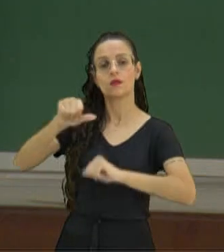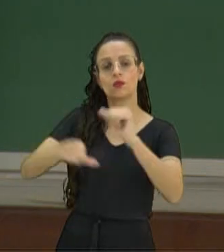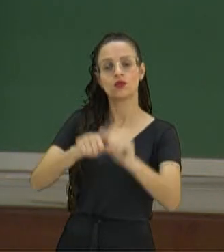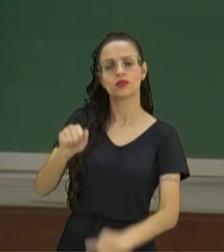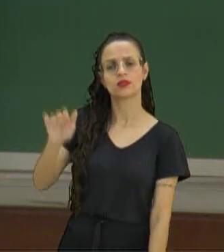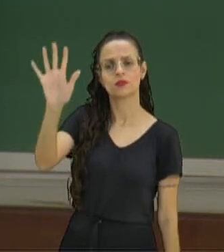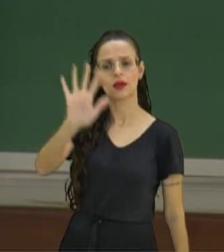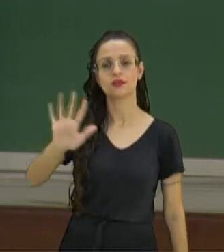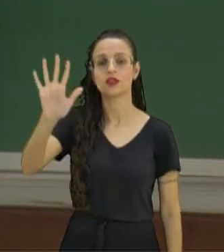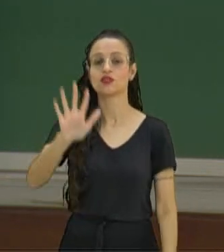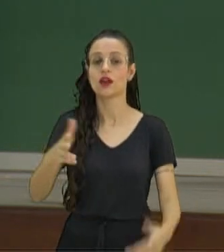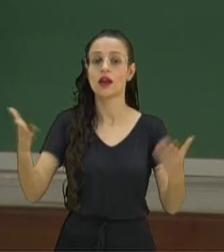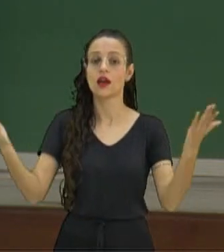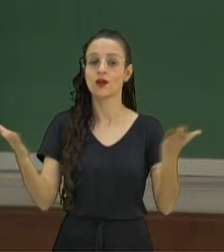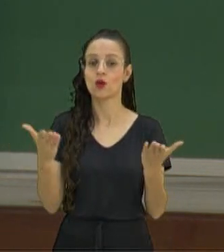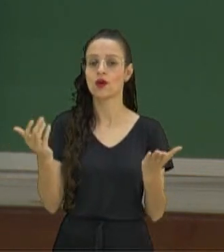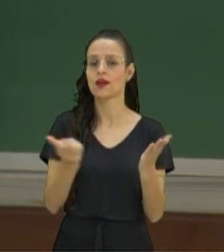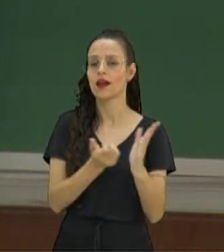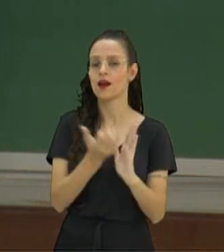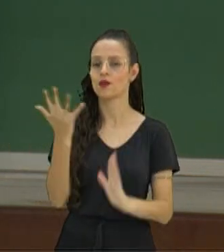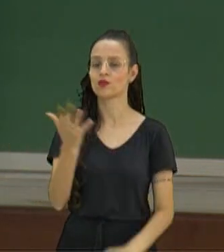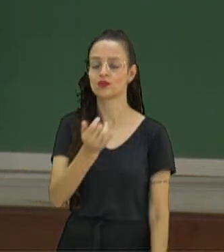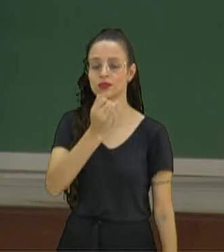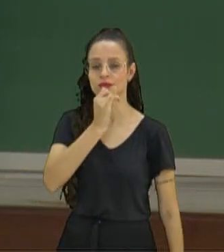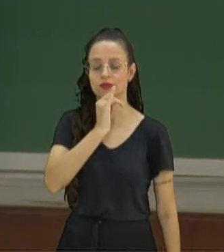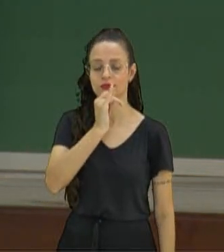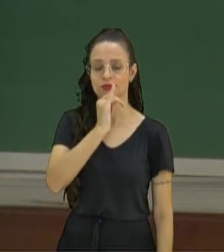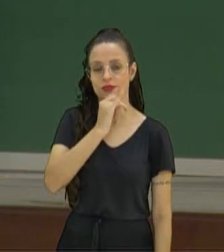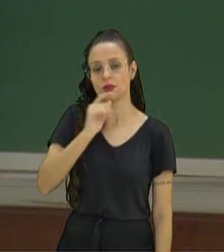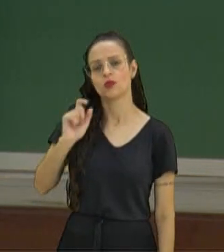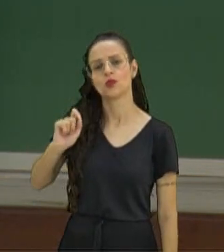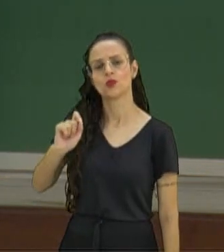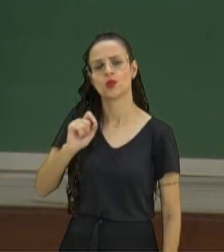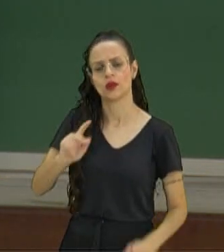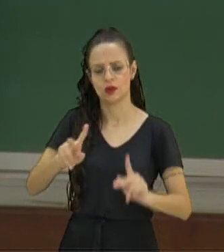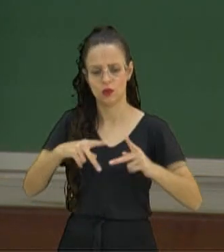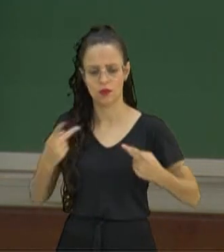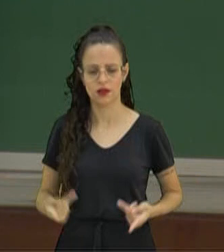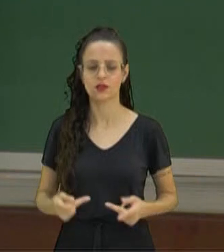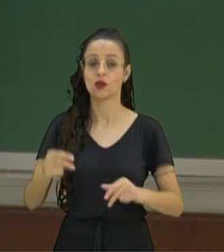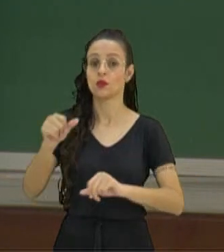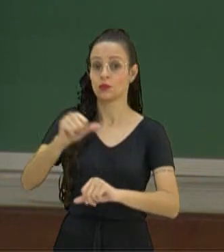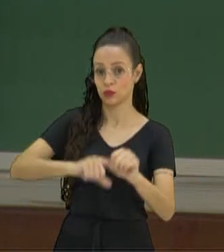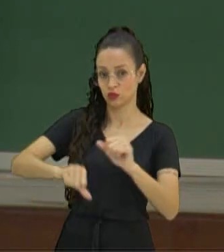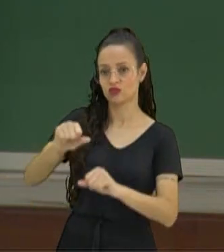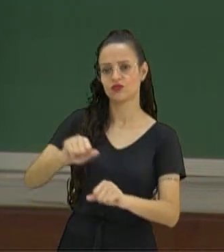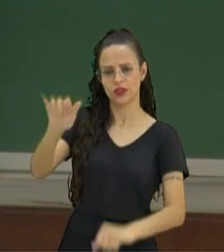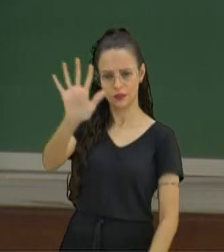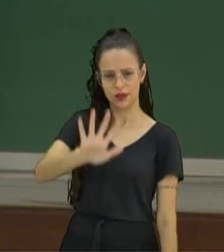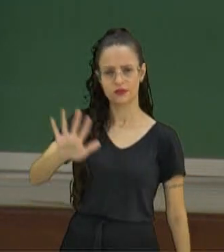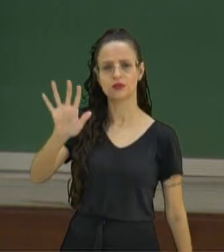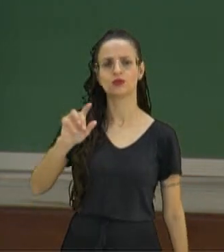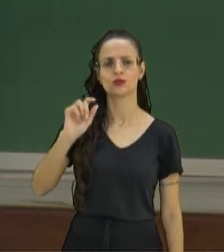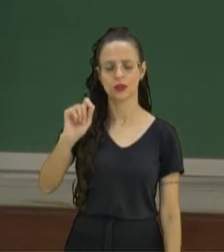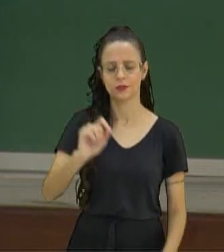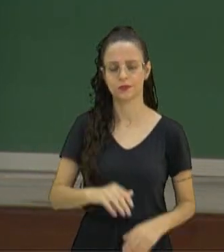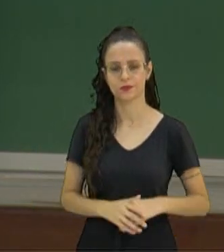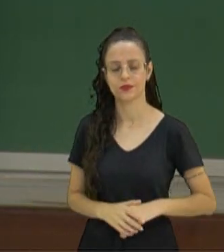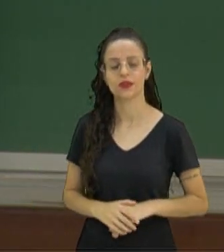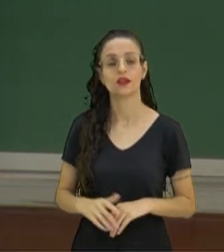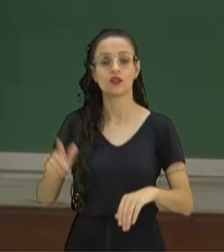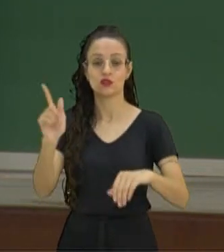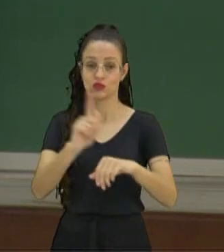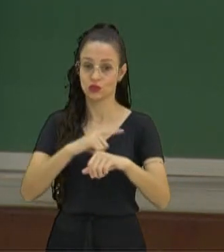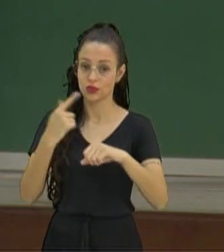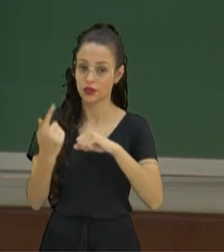vamos trazer agora alguns exemplos, né, de atividades humanas que modificam as paisagens. Para a